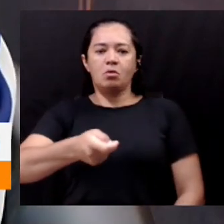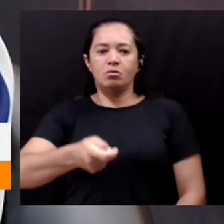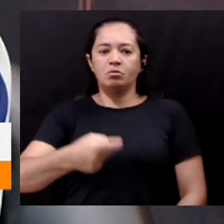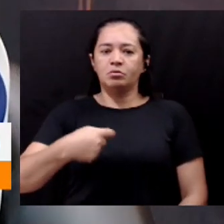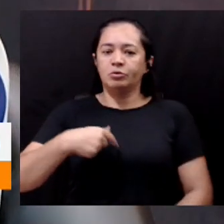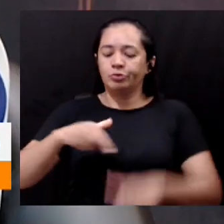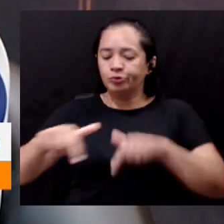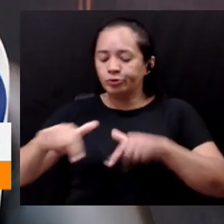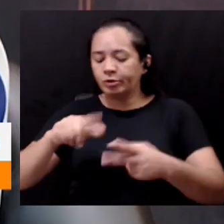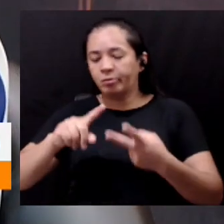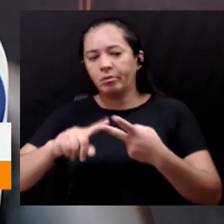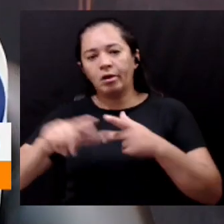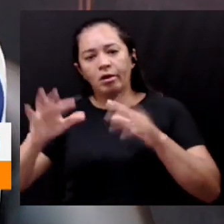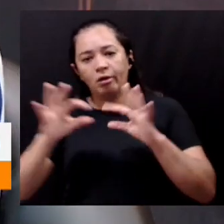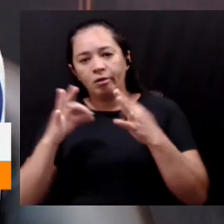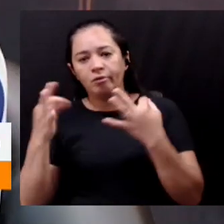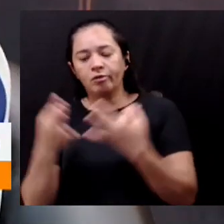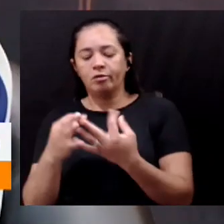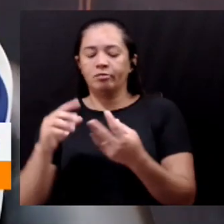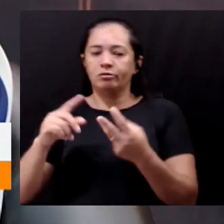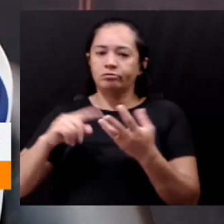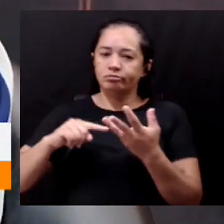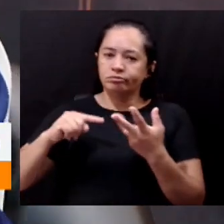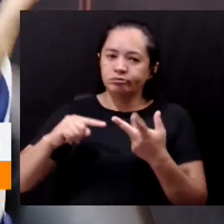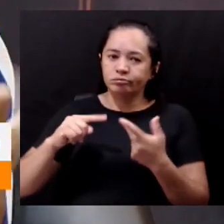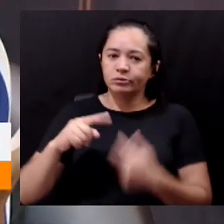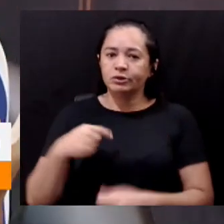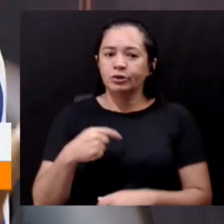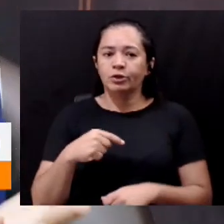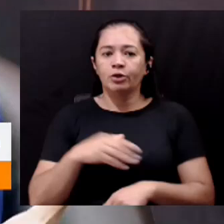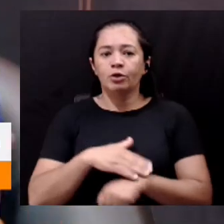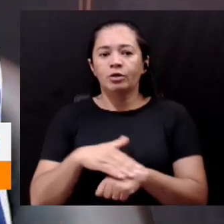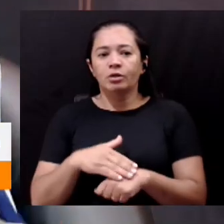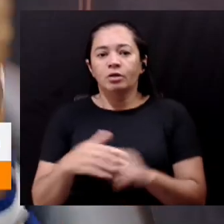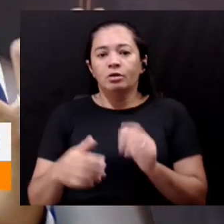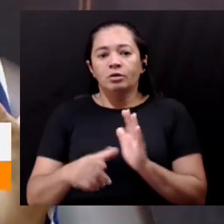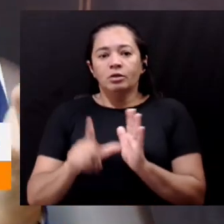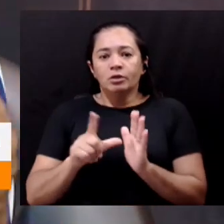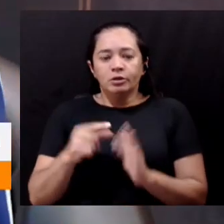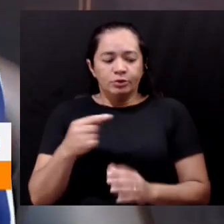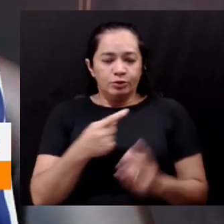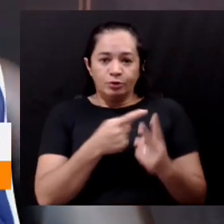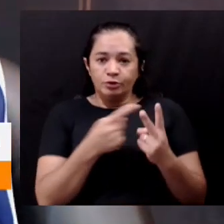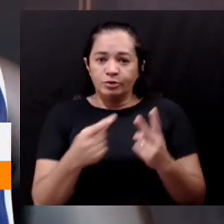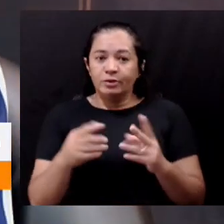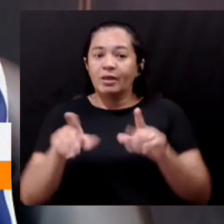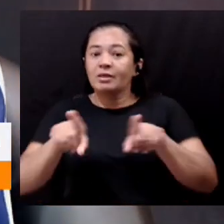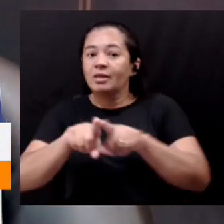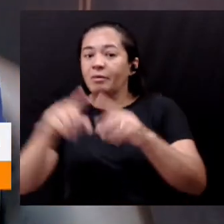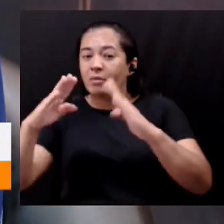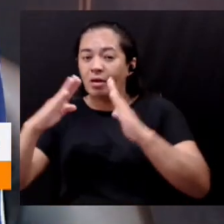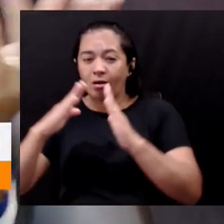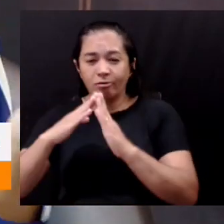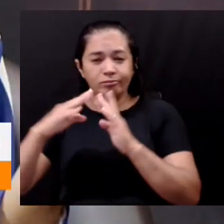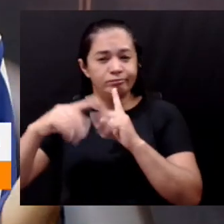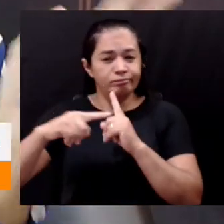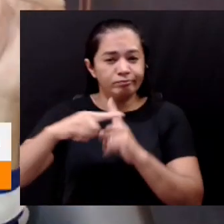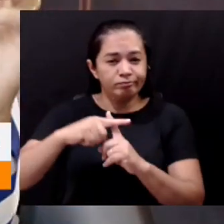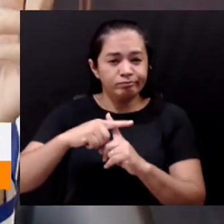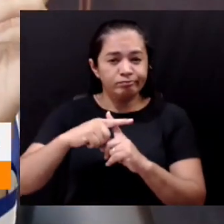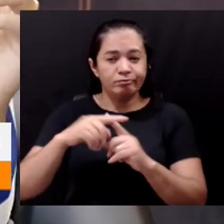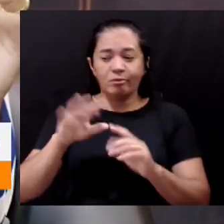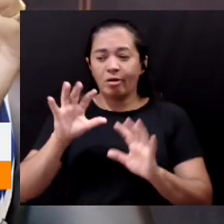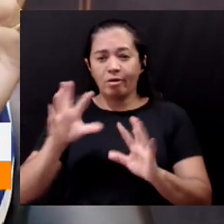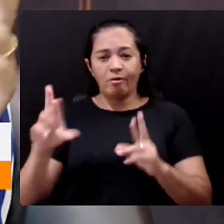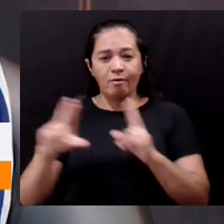né, estava conversando rapidinho um pouquinho antes, né, nas igrejas, então essas relações, né, de poder e de